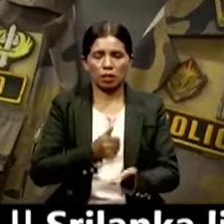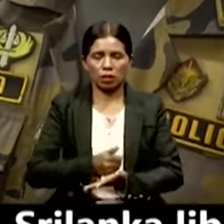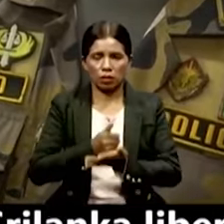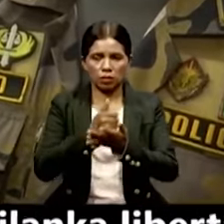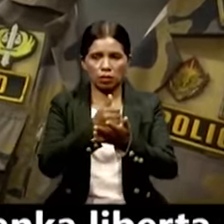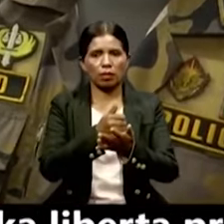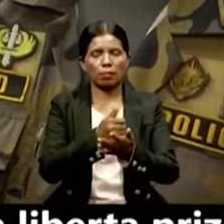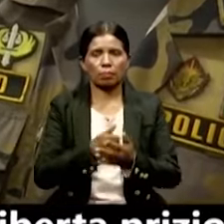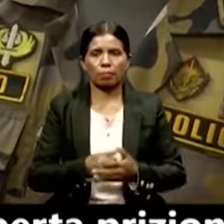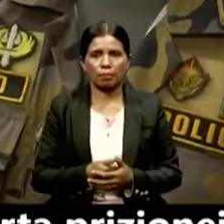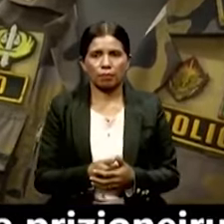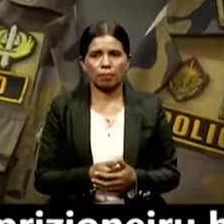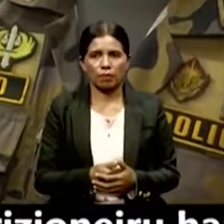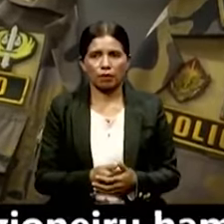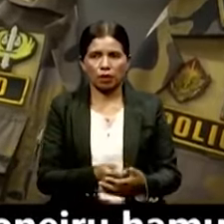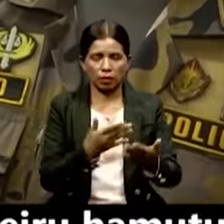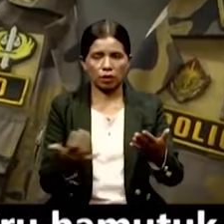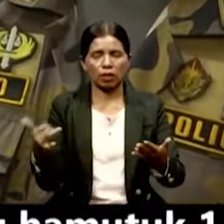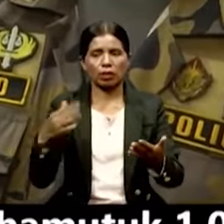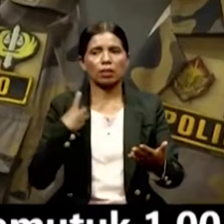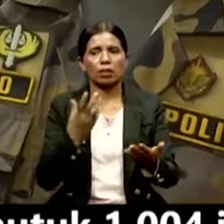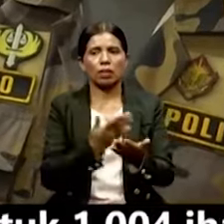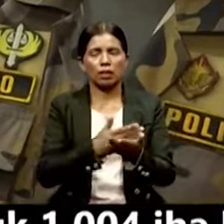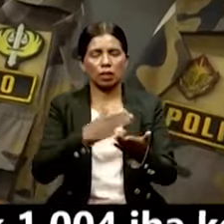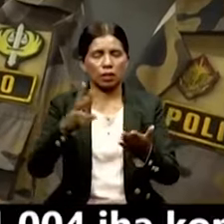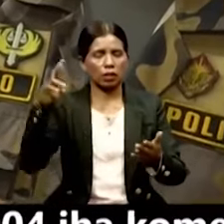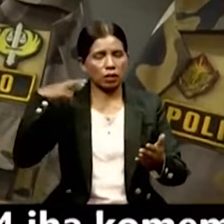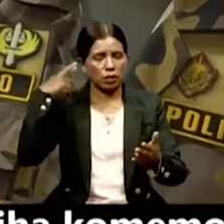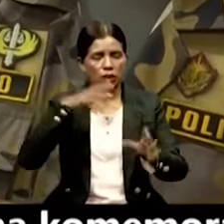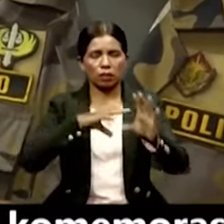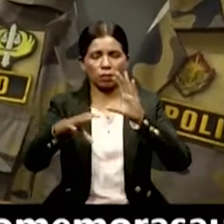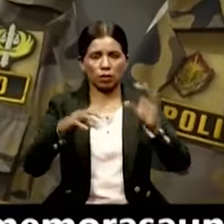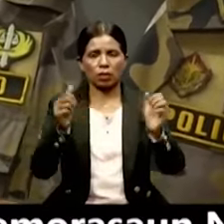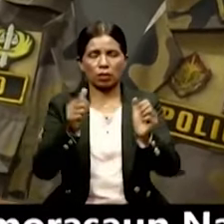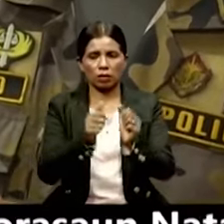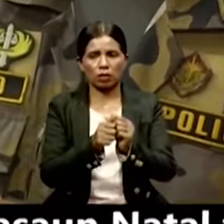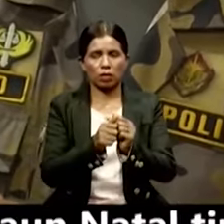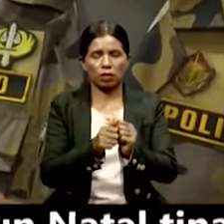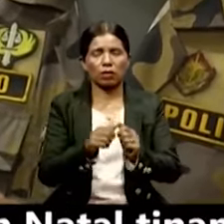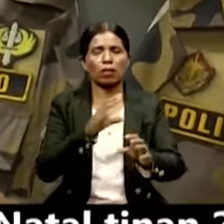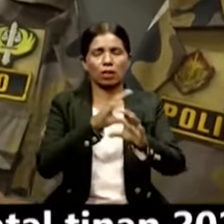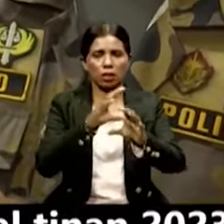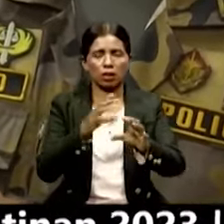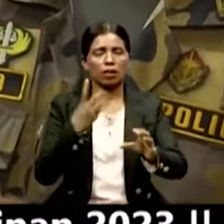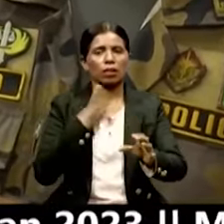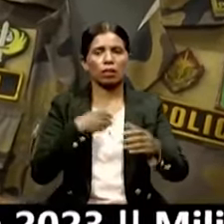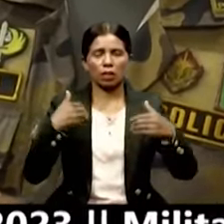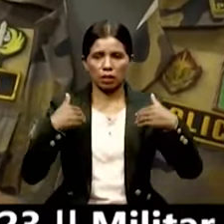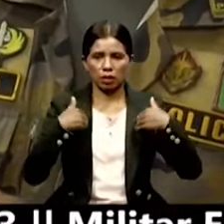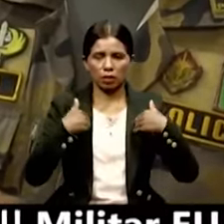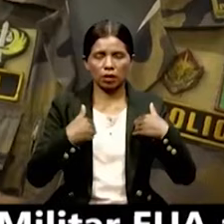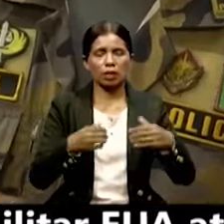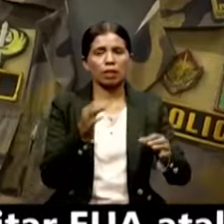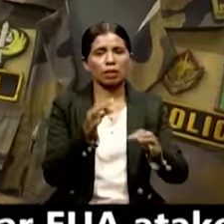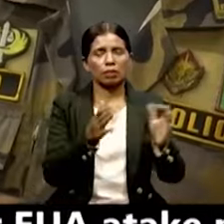komando sasan sermita sosa liliu hasa radio komunikasaun homos kareta nebe makiti ihene ne kwanu